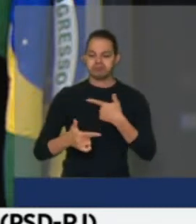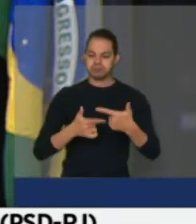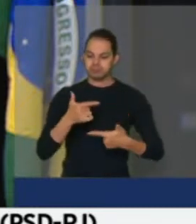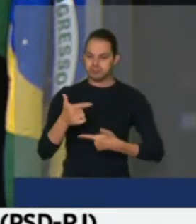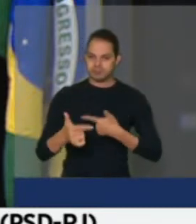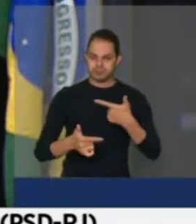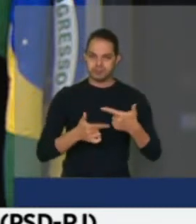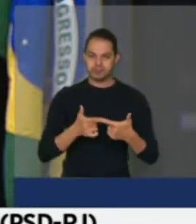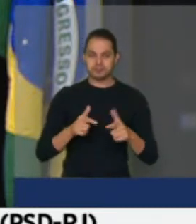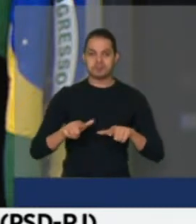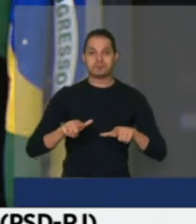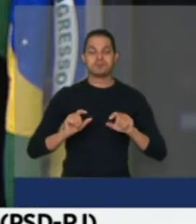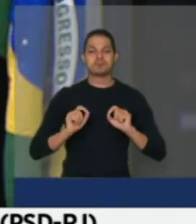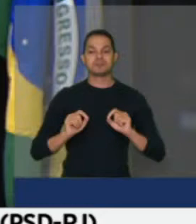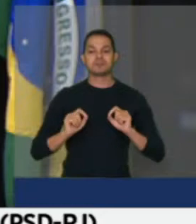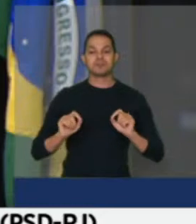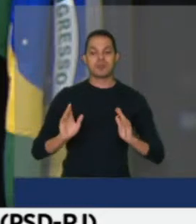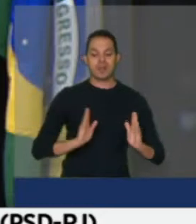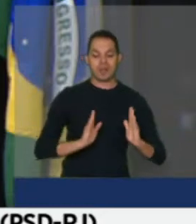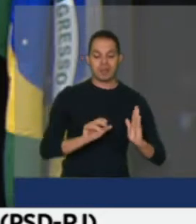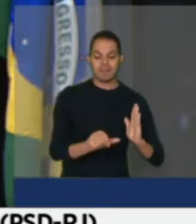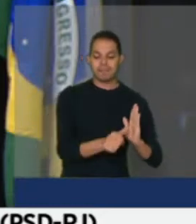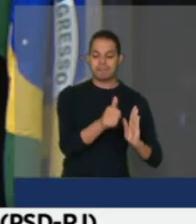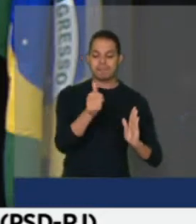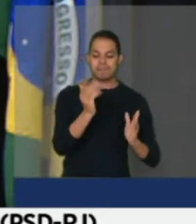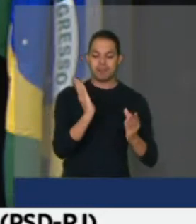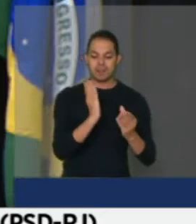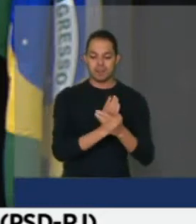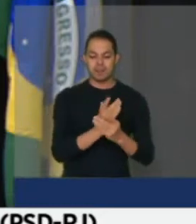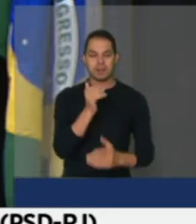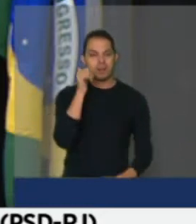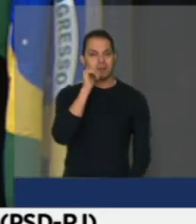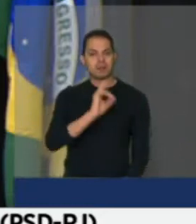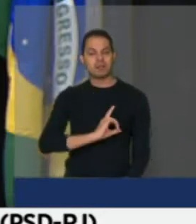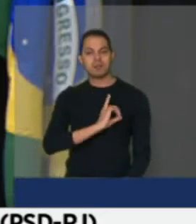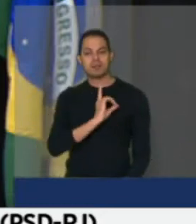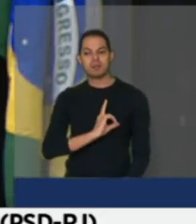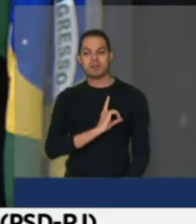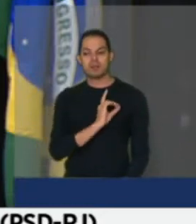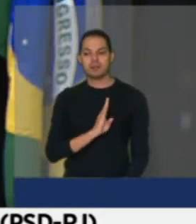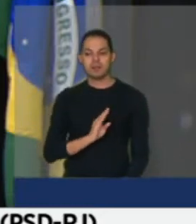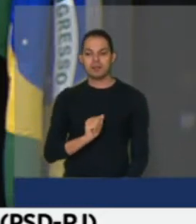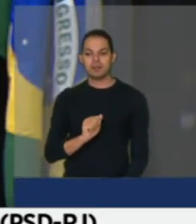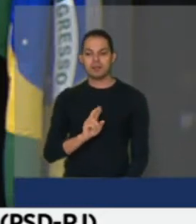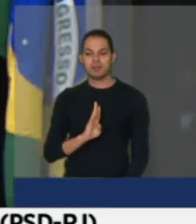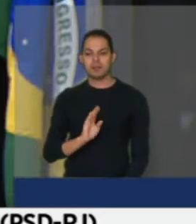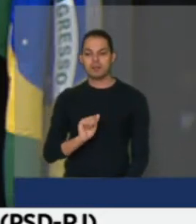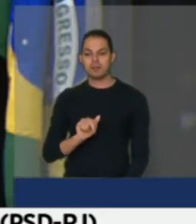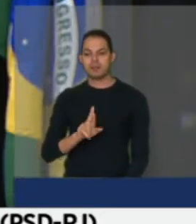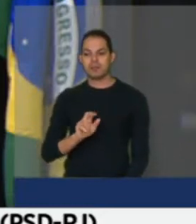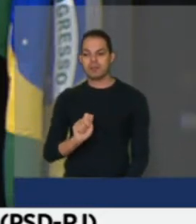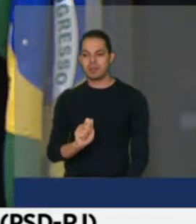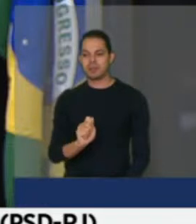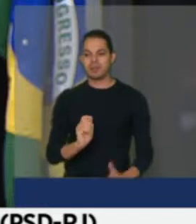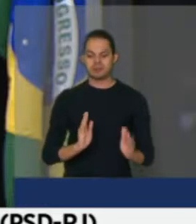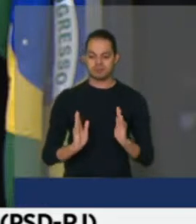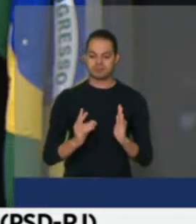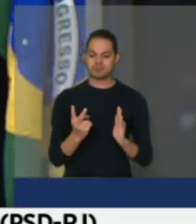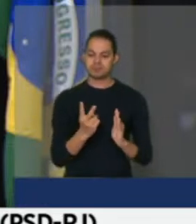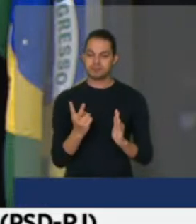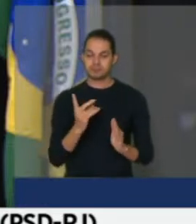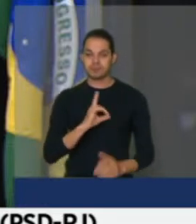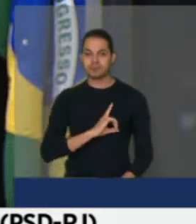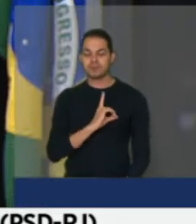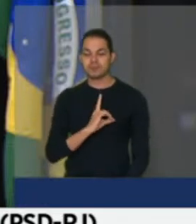trabalho realizado na primeira fase do inquérito pela delegada Bárbara Lomba Bueno, na segunda parte do inquérito pelo